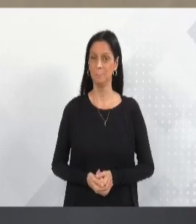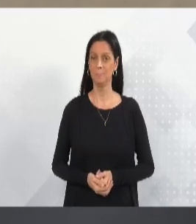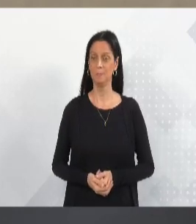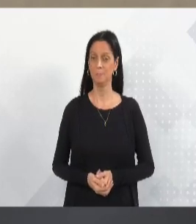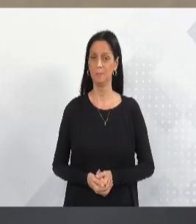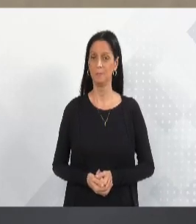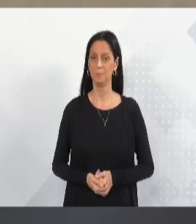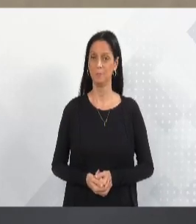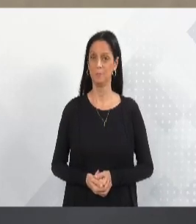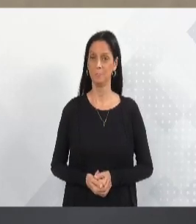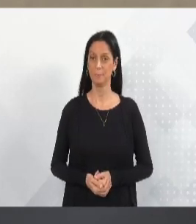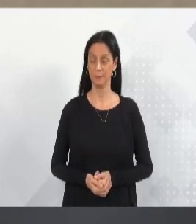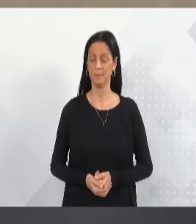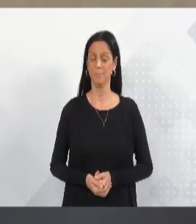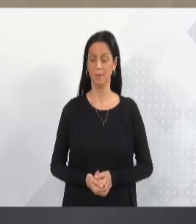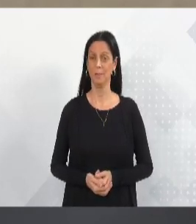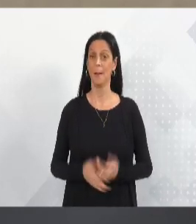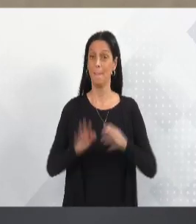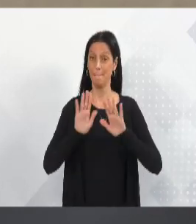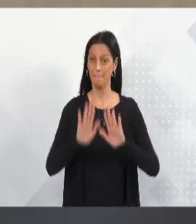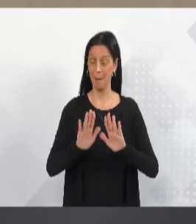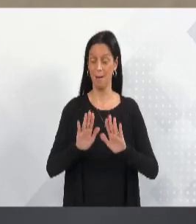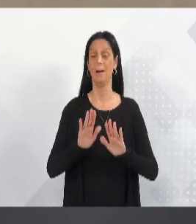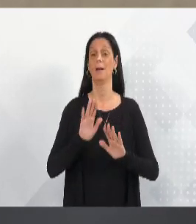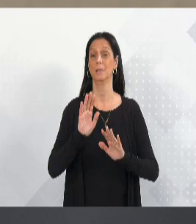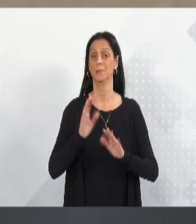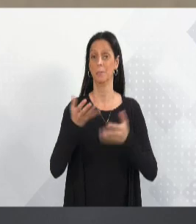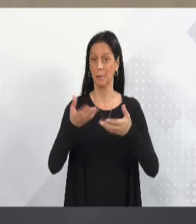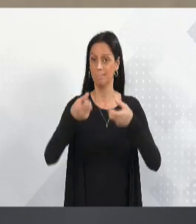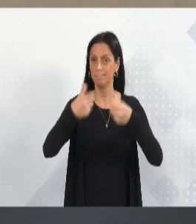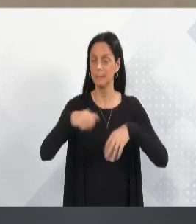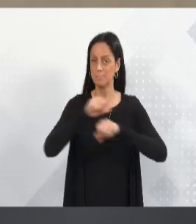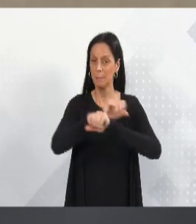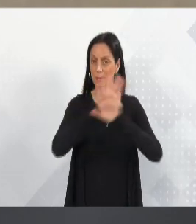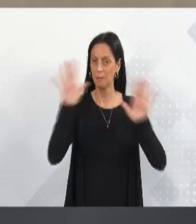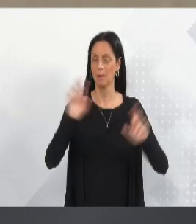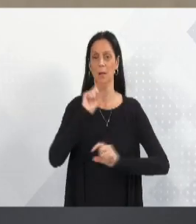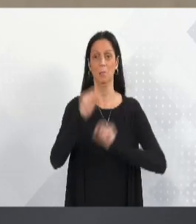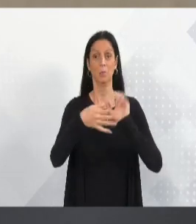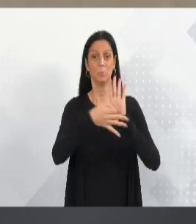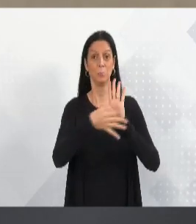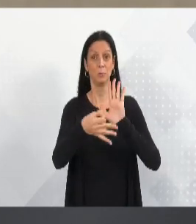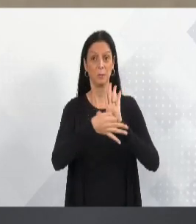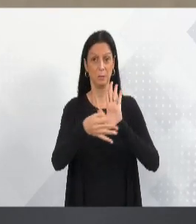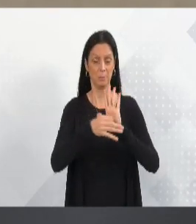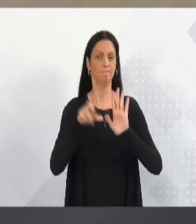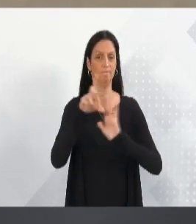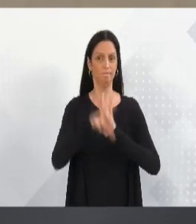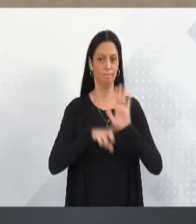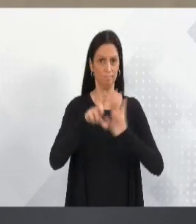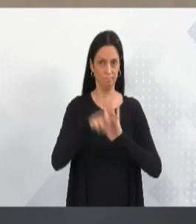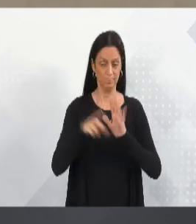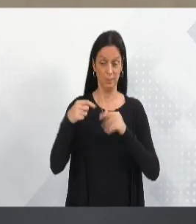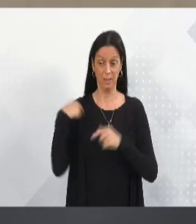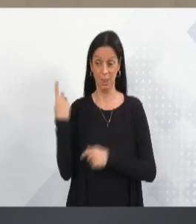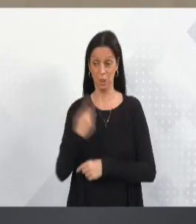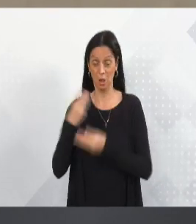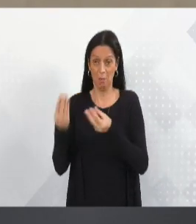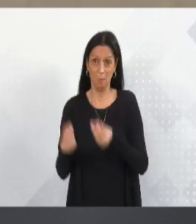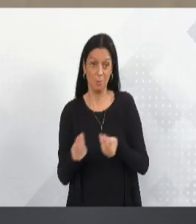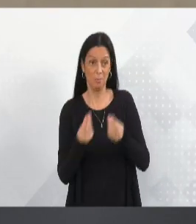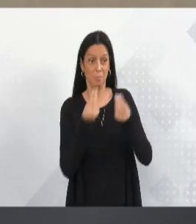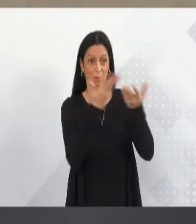Exceto, que fique bem claro, a sugestão legislativa que foi feita e enviada por essa casa aqui, que